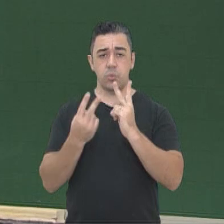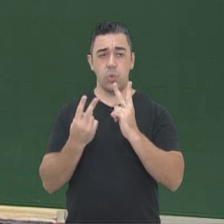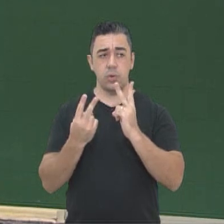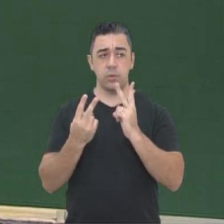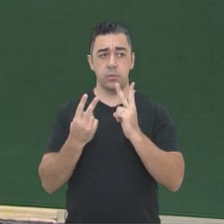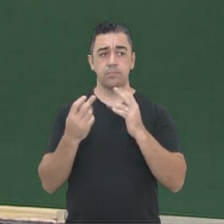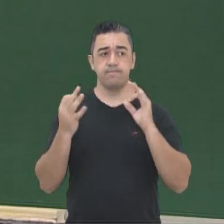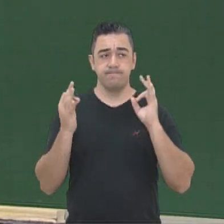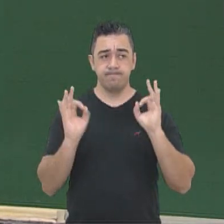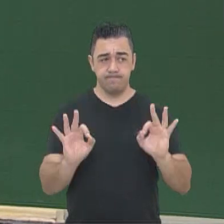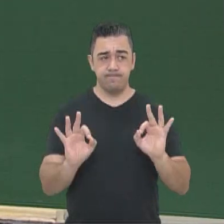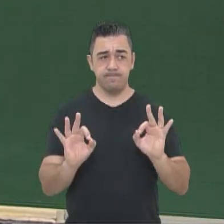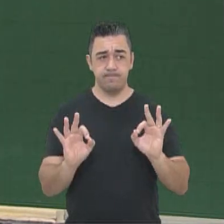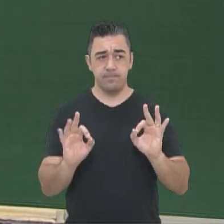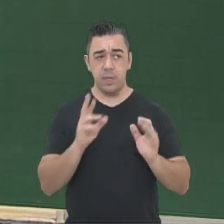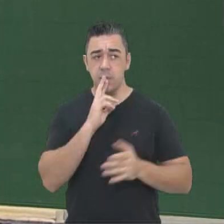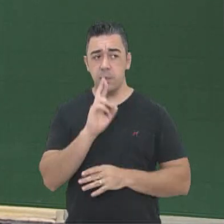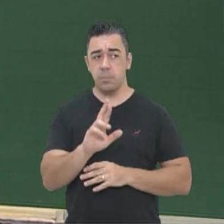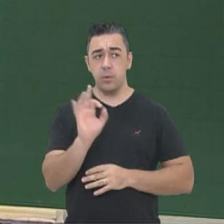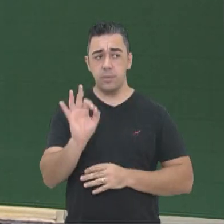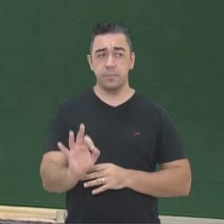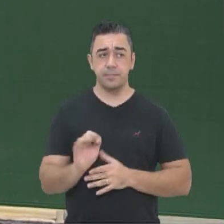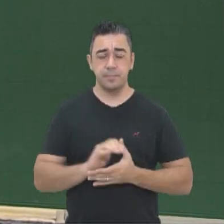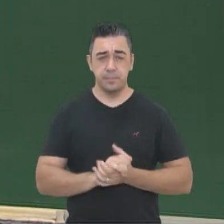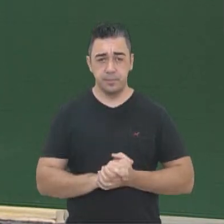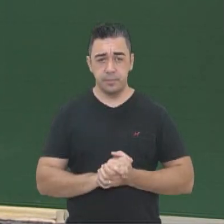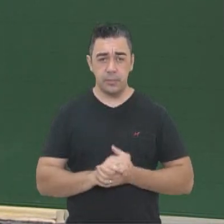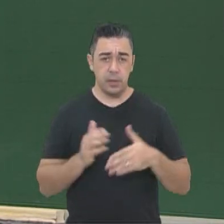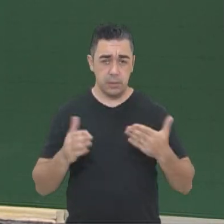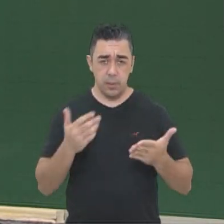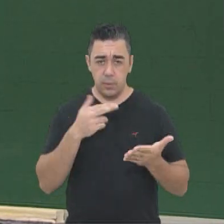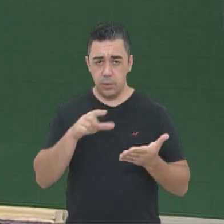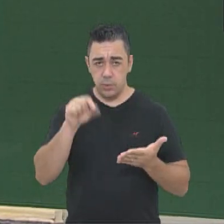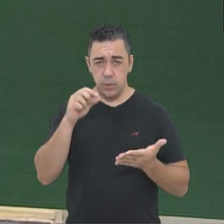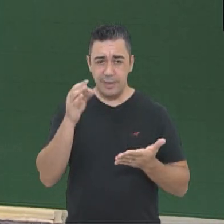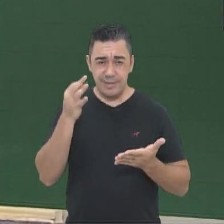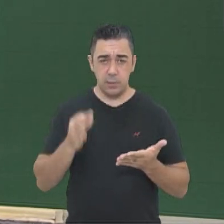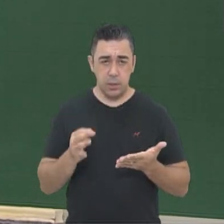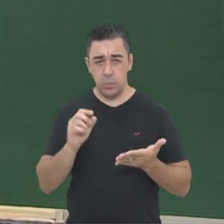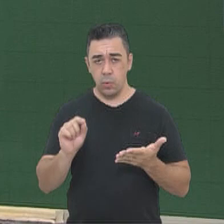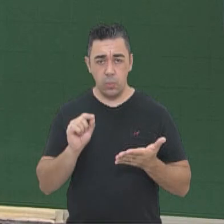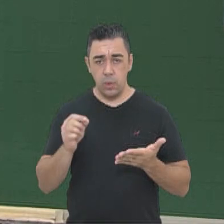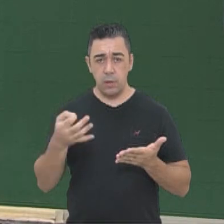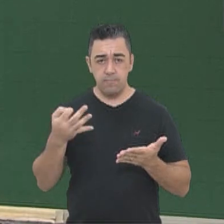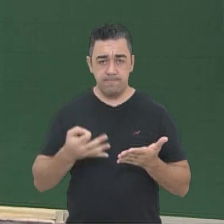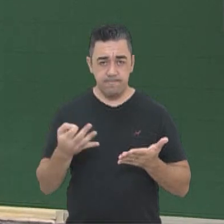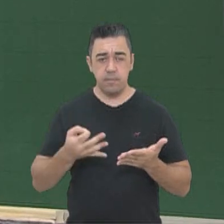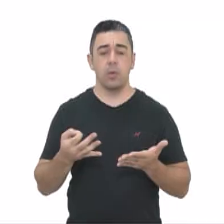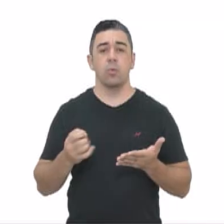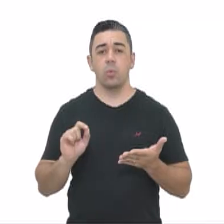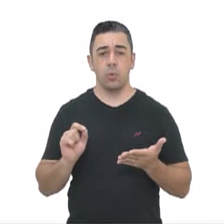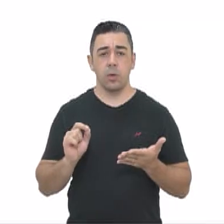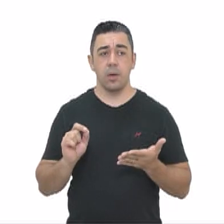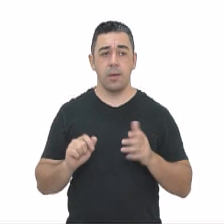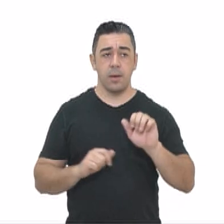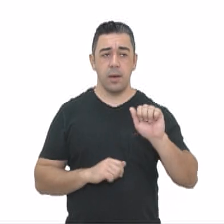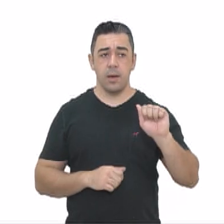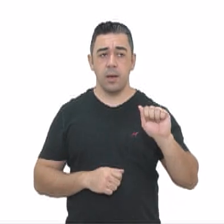de 2. Esse é o resultado. Então, a alternativa correta seria a letra